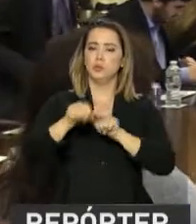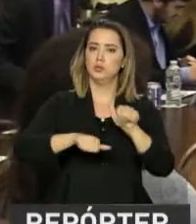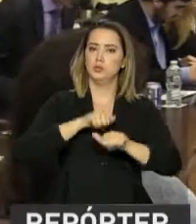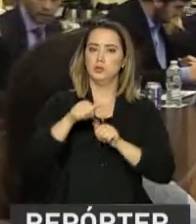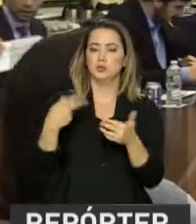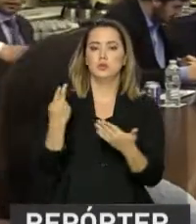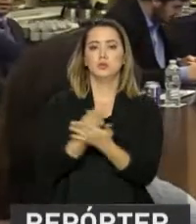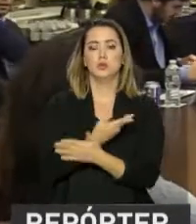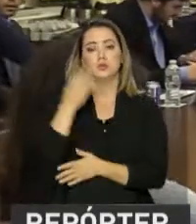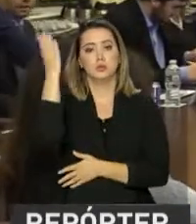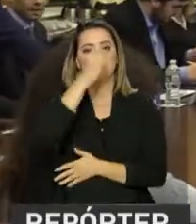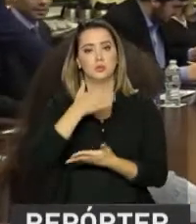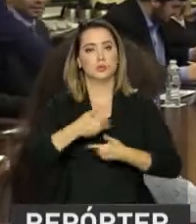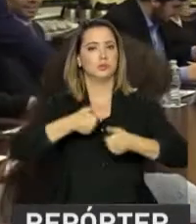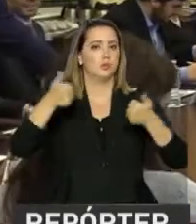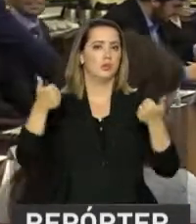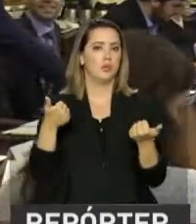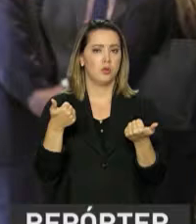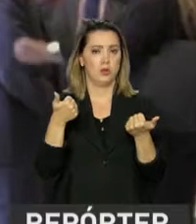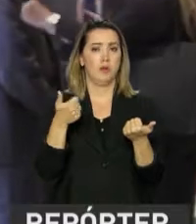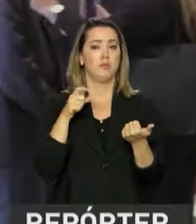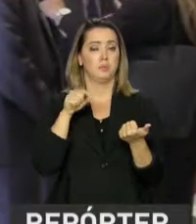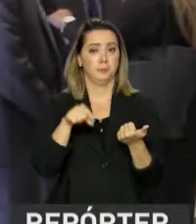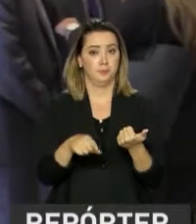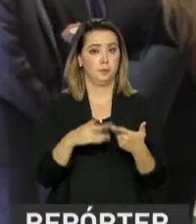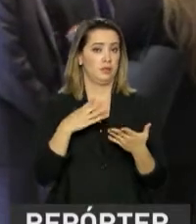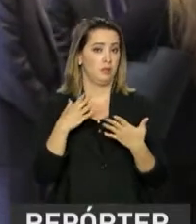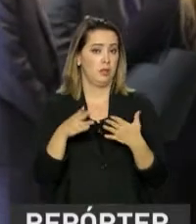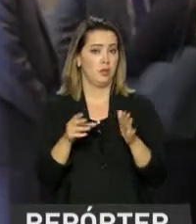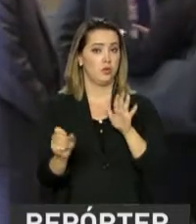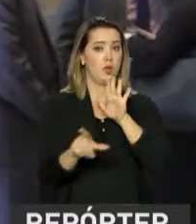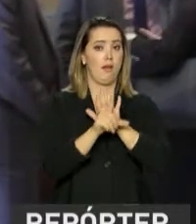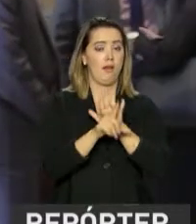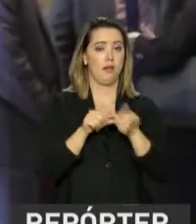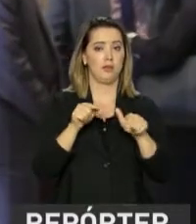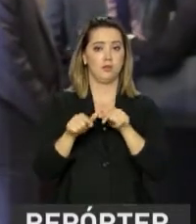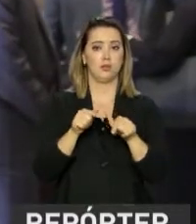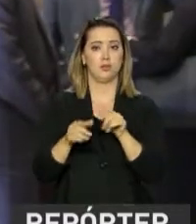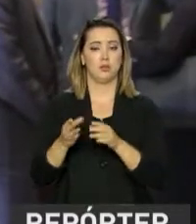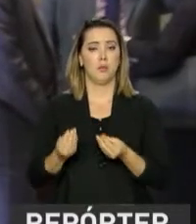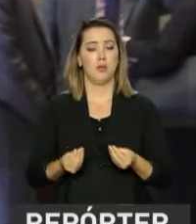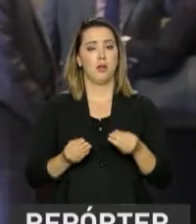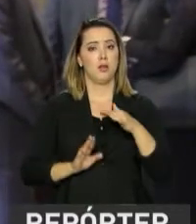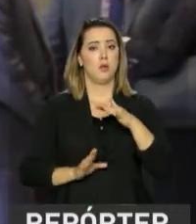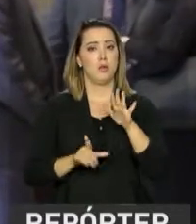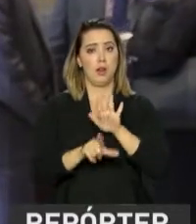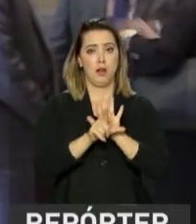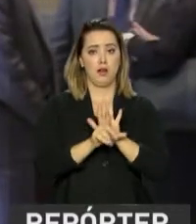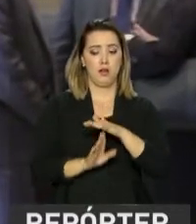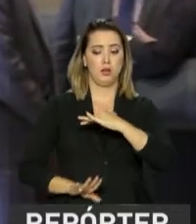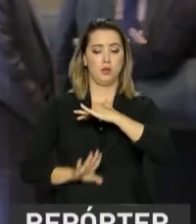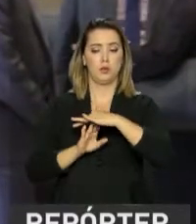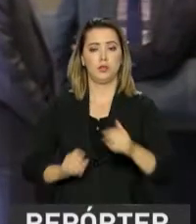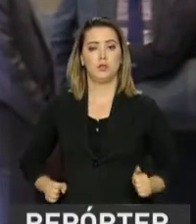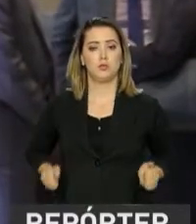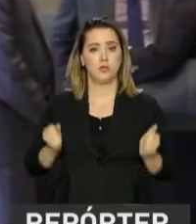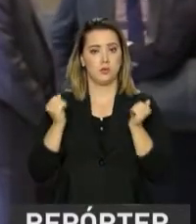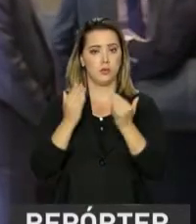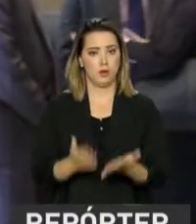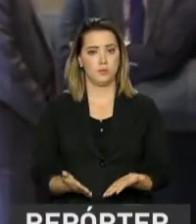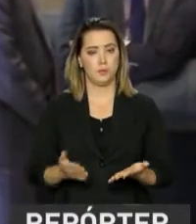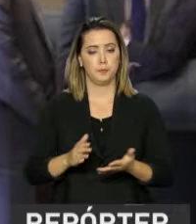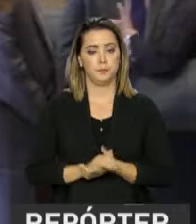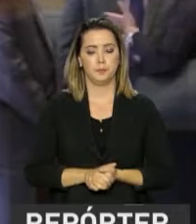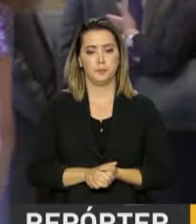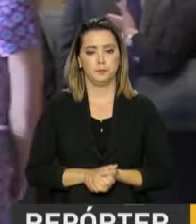para melhorar o ambiente de negócios como a reforma trabalhista e o estabelecimento de um teto para os gastos do governo as